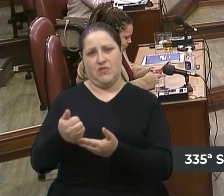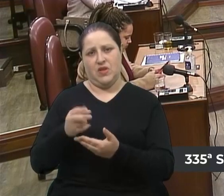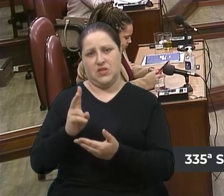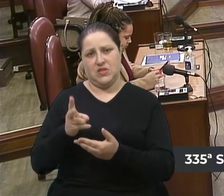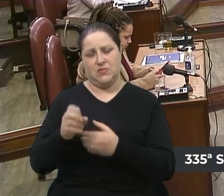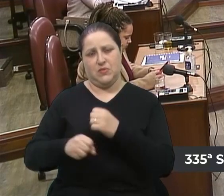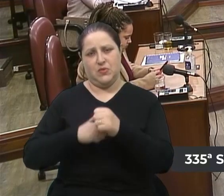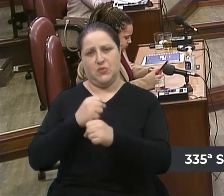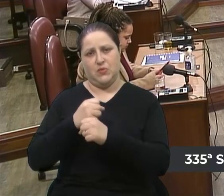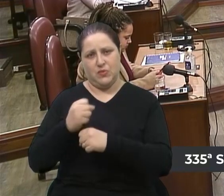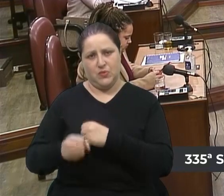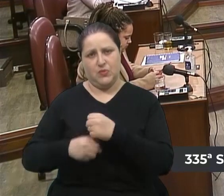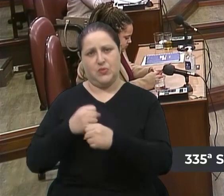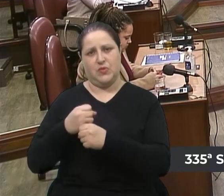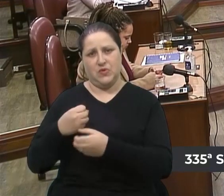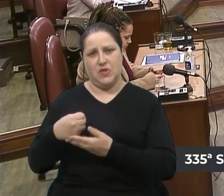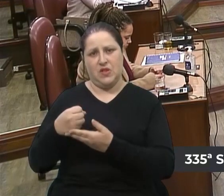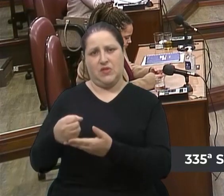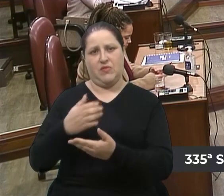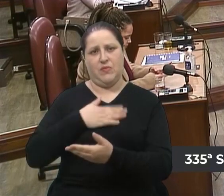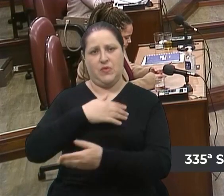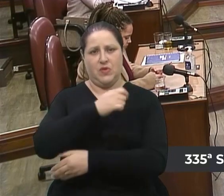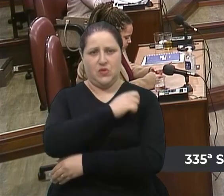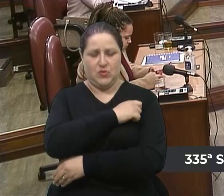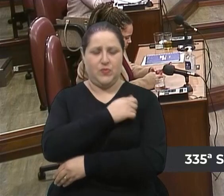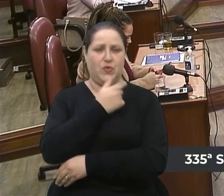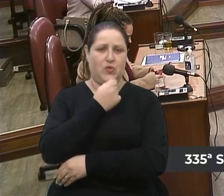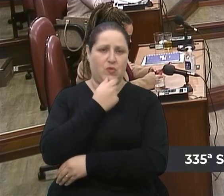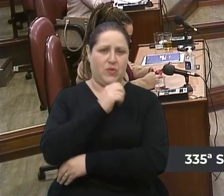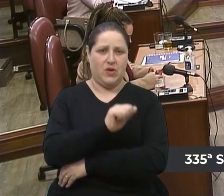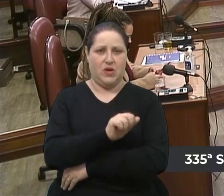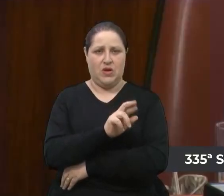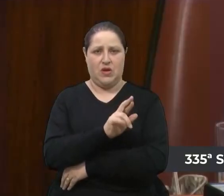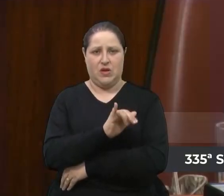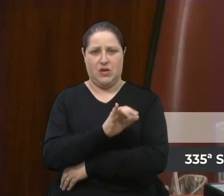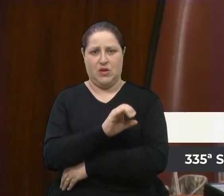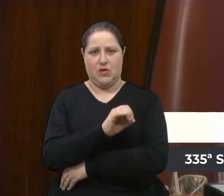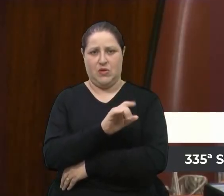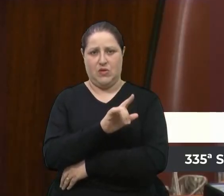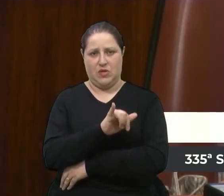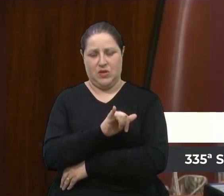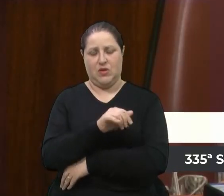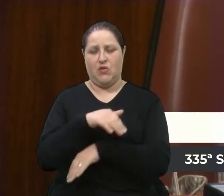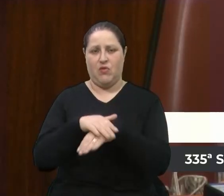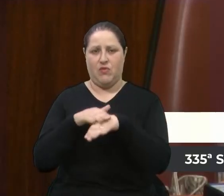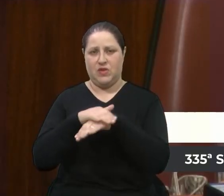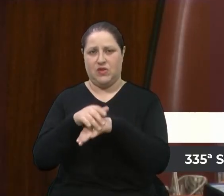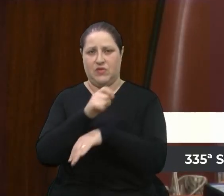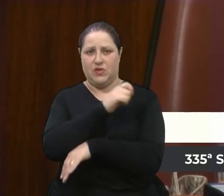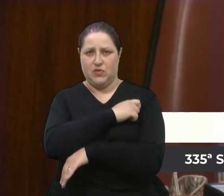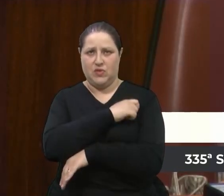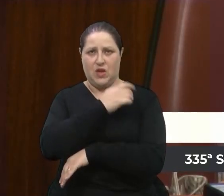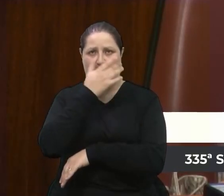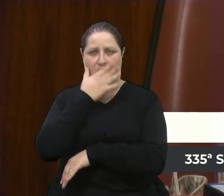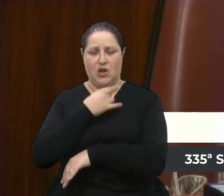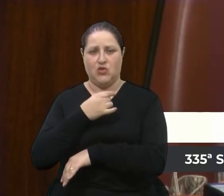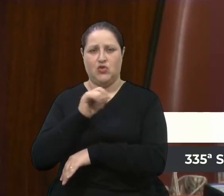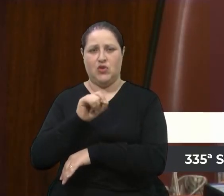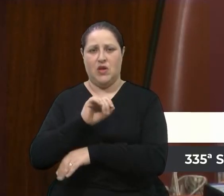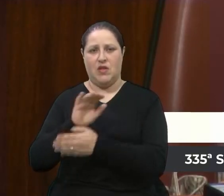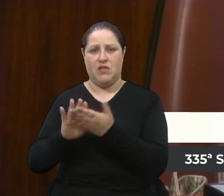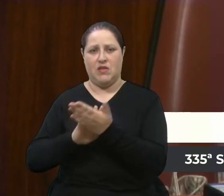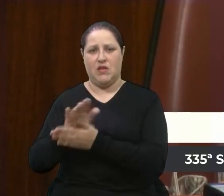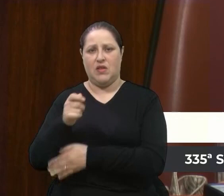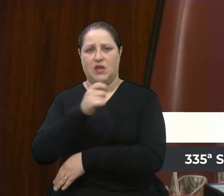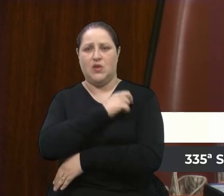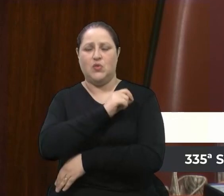levei os alunos. O seu Arioli falava com os alunos, era uma coisa assim, acho que nenhum aluno que foi